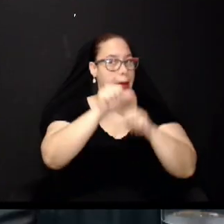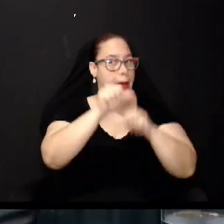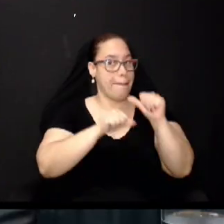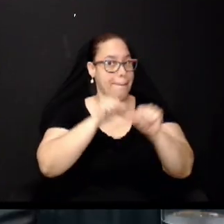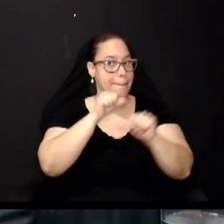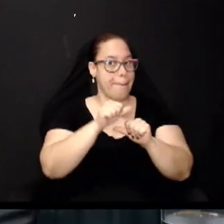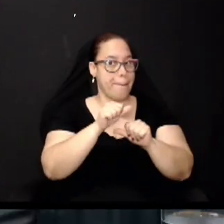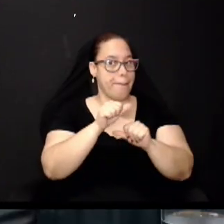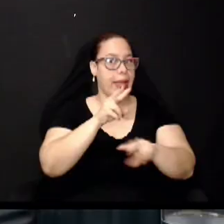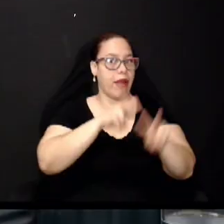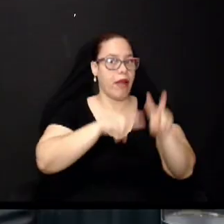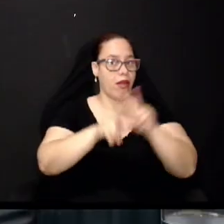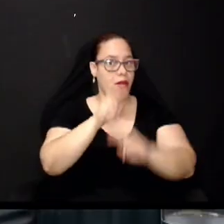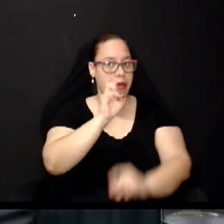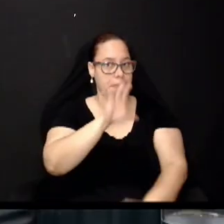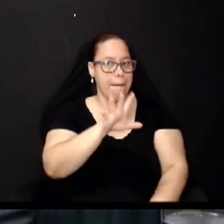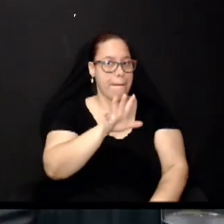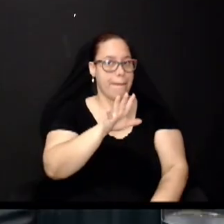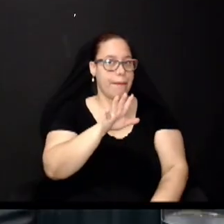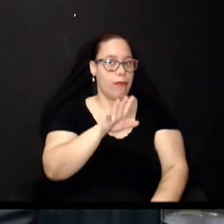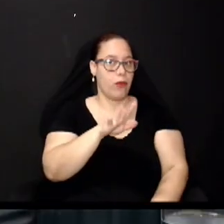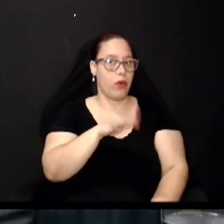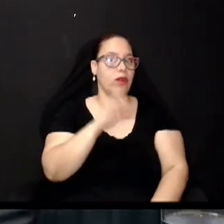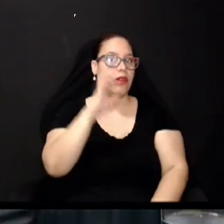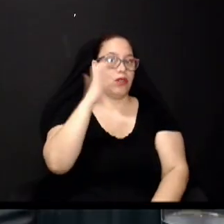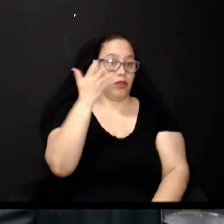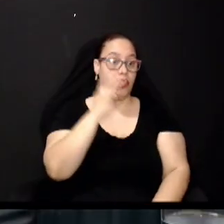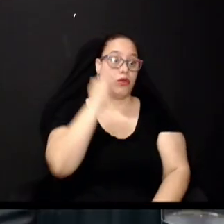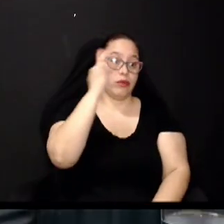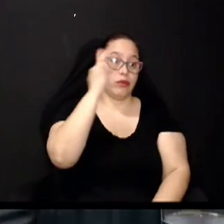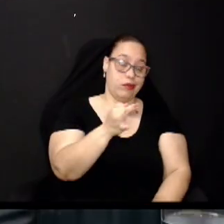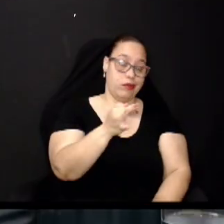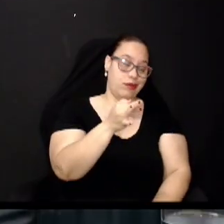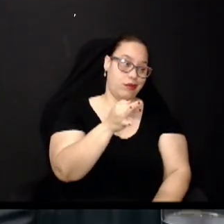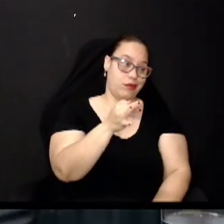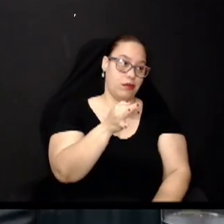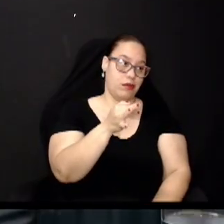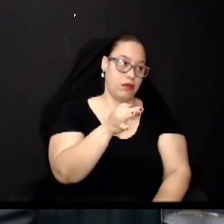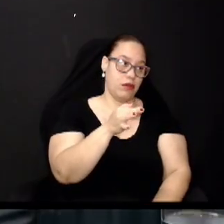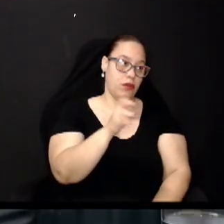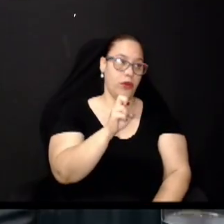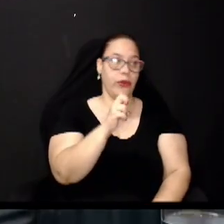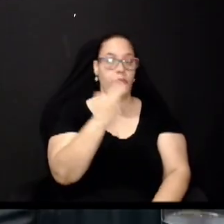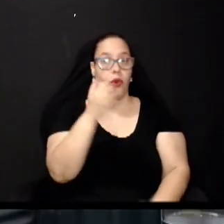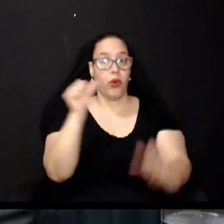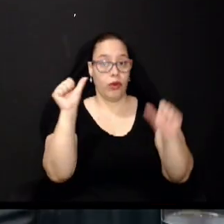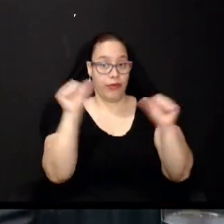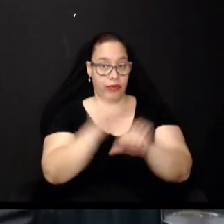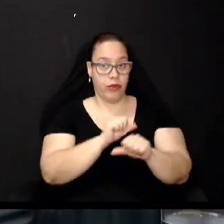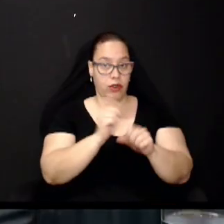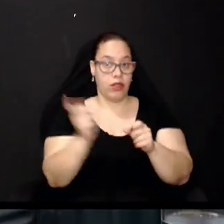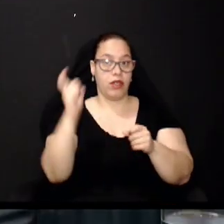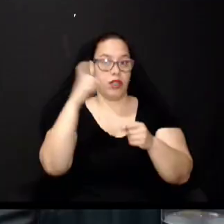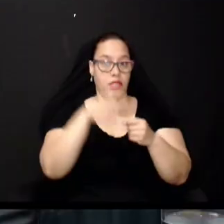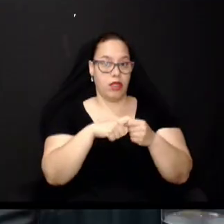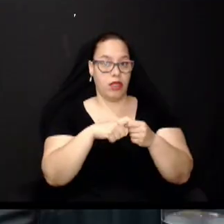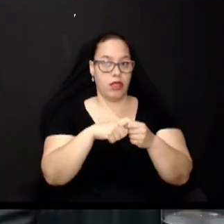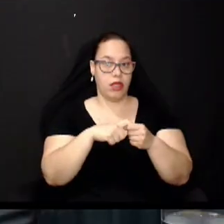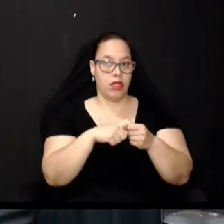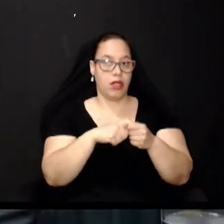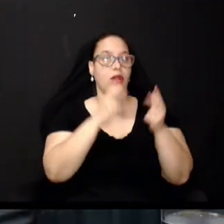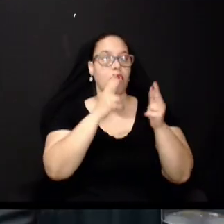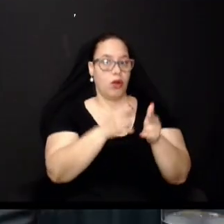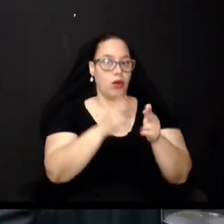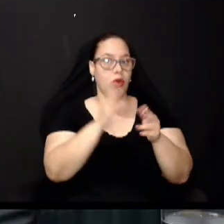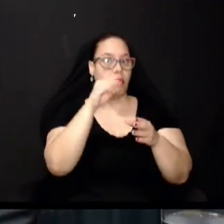visual, a tendência é que isso aconteça num próximo relacionamento, ou ainda pior, que volte a acontecer no mesmo relacionamento, que